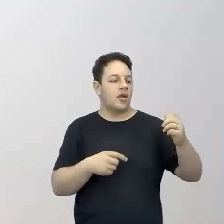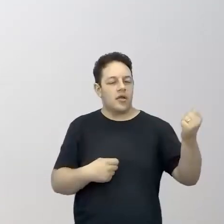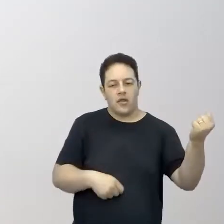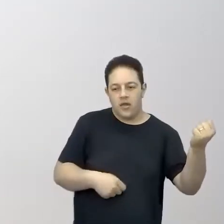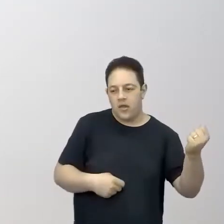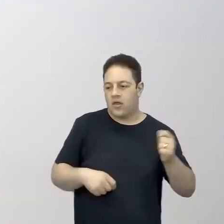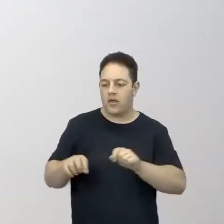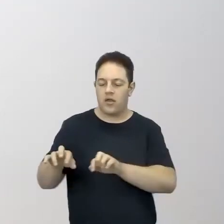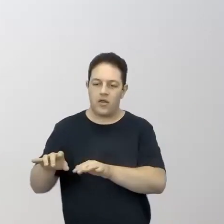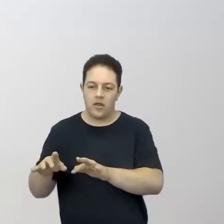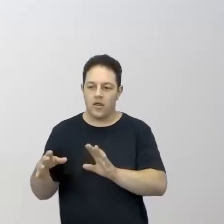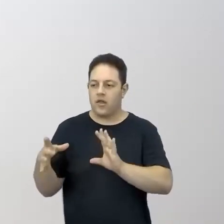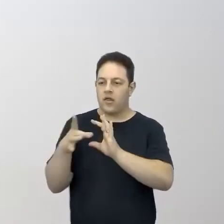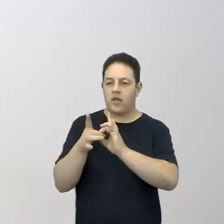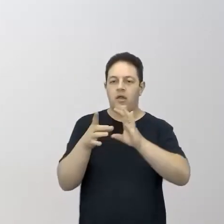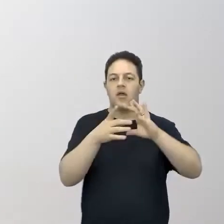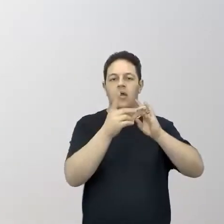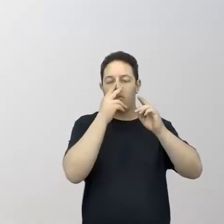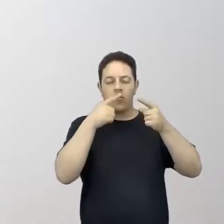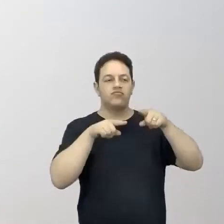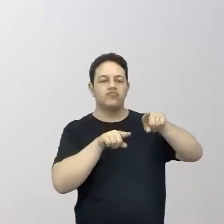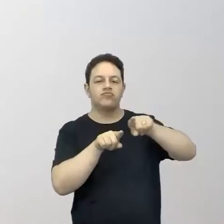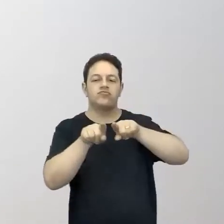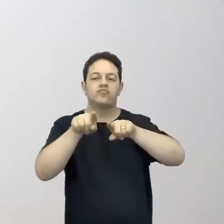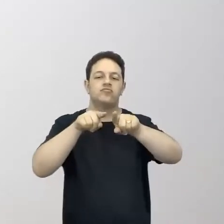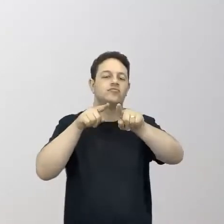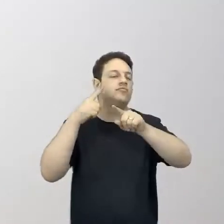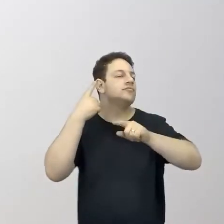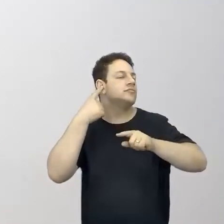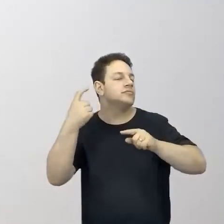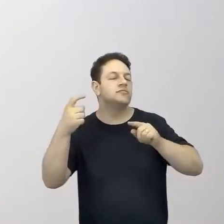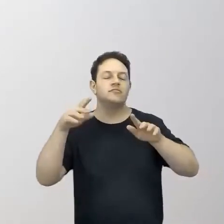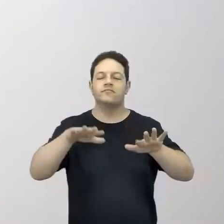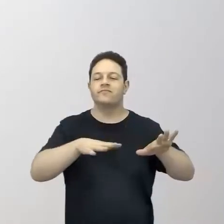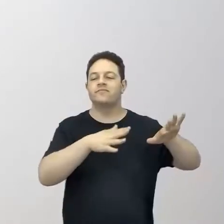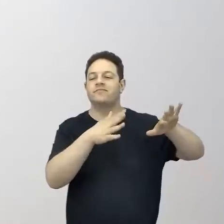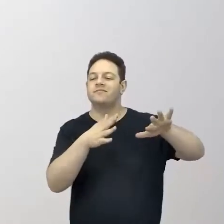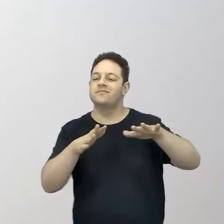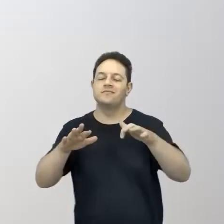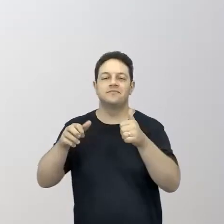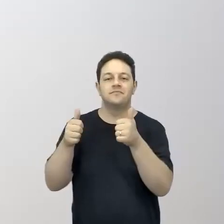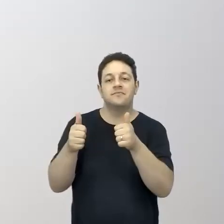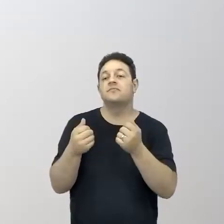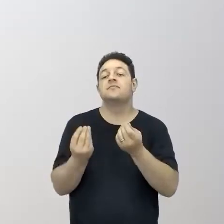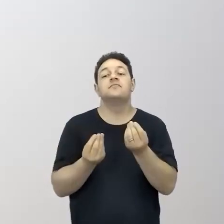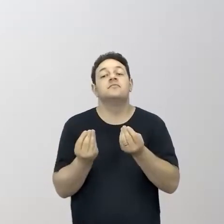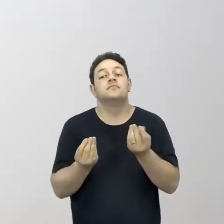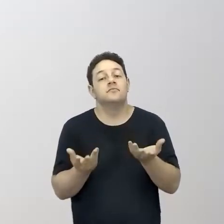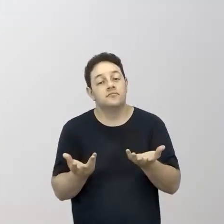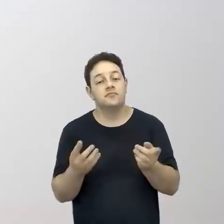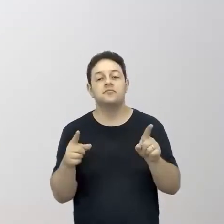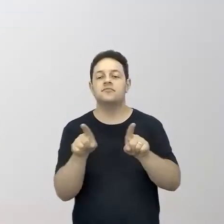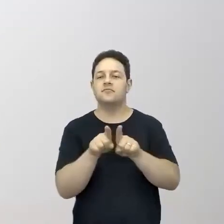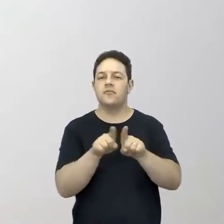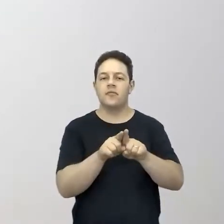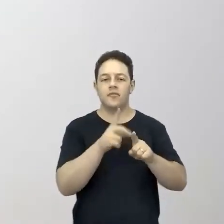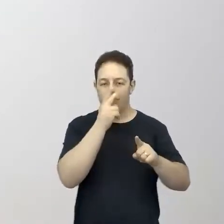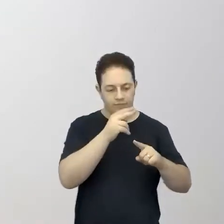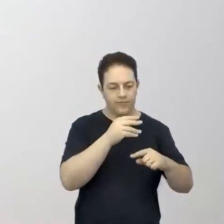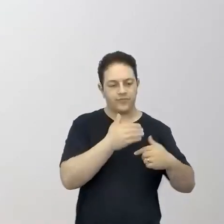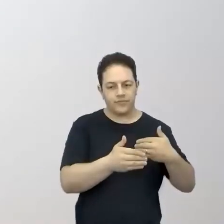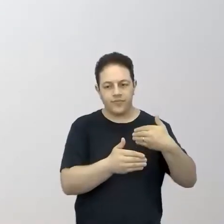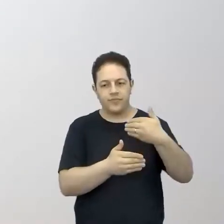vai haver uma certa harmonia, uma consonância ou uma dissonância entre as notas. E também a sequência